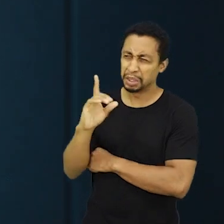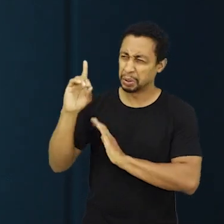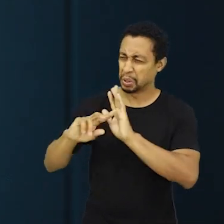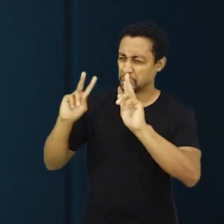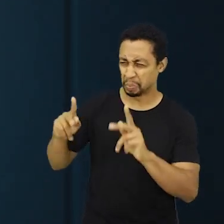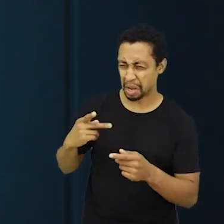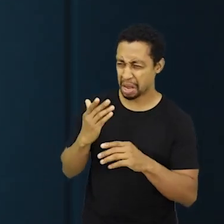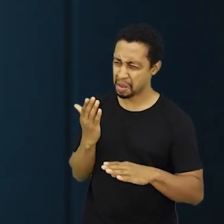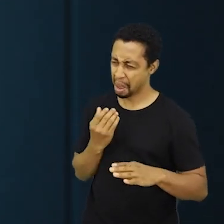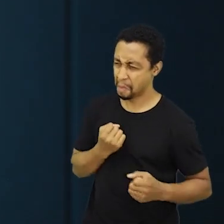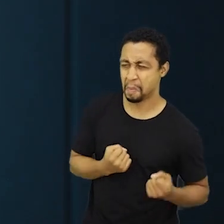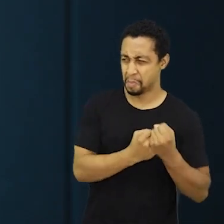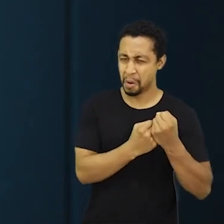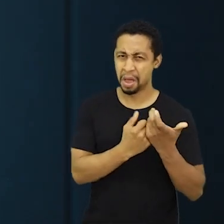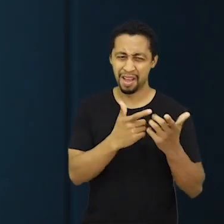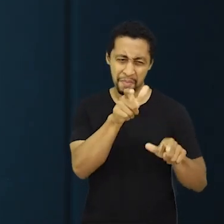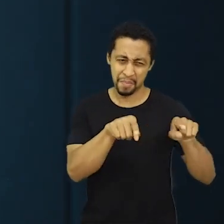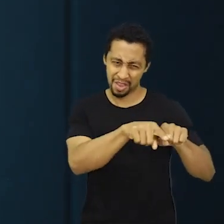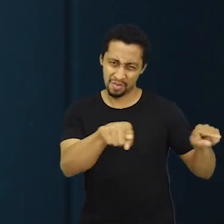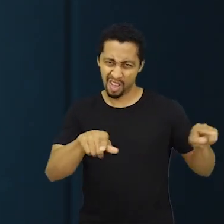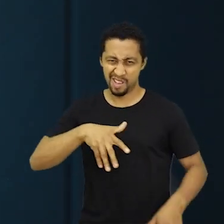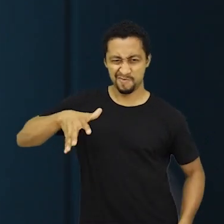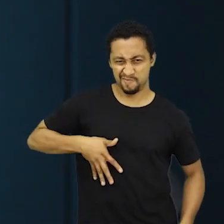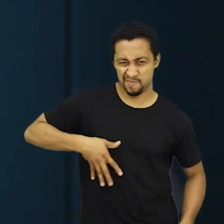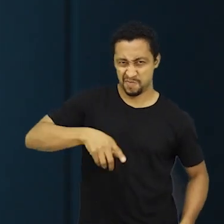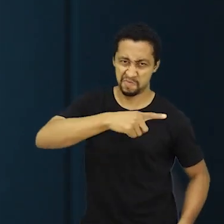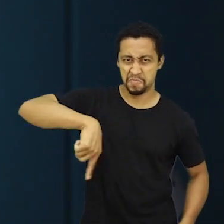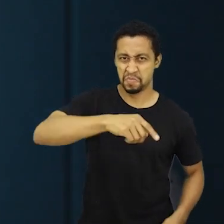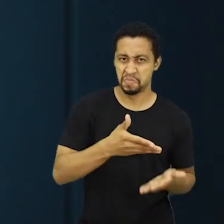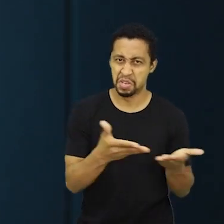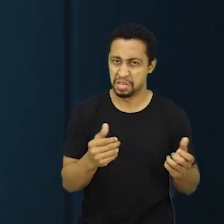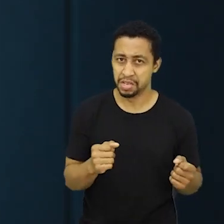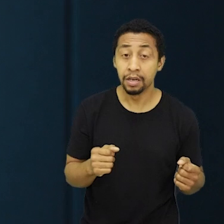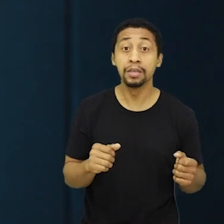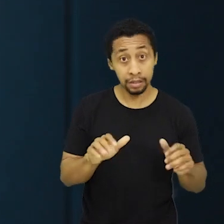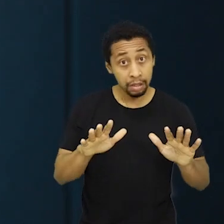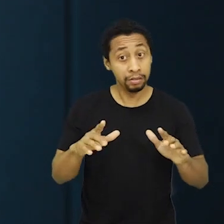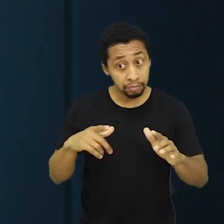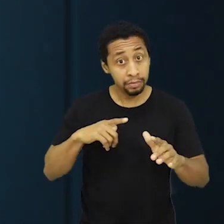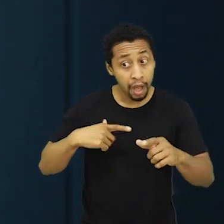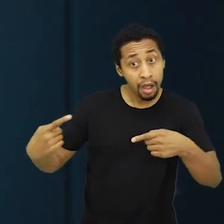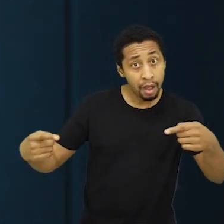bandido, né, que essa às vezes é um discurso muito corrente que tem presente e que